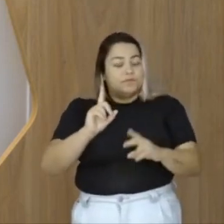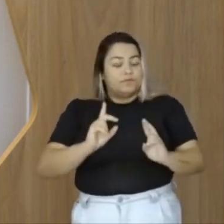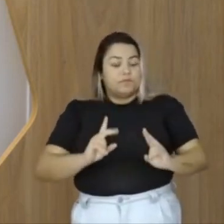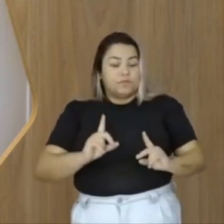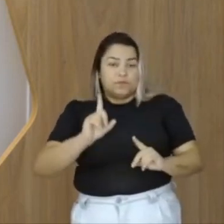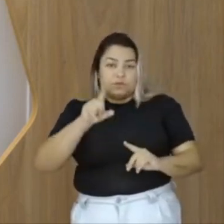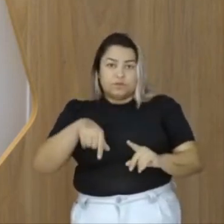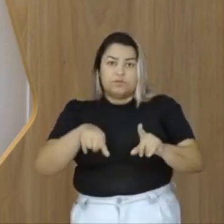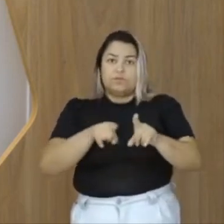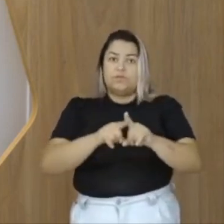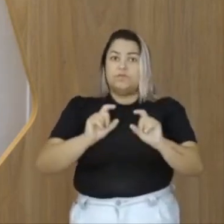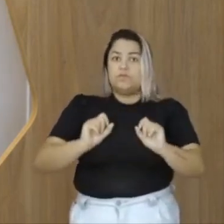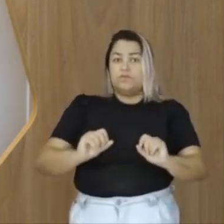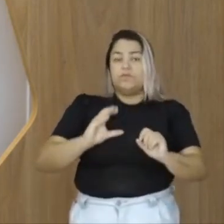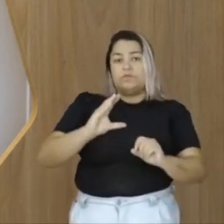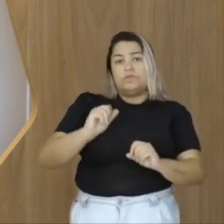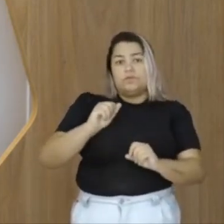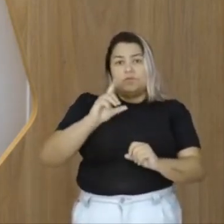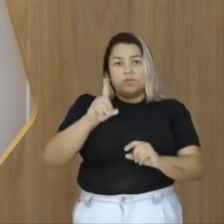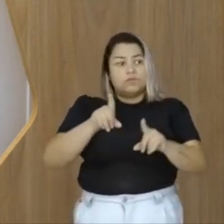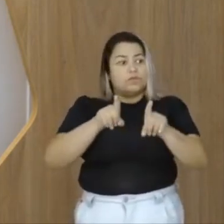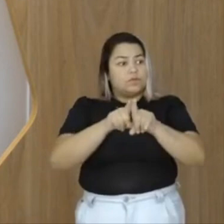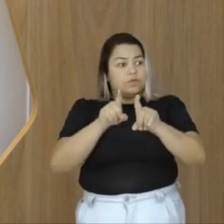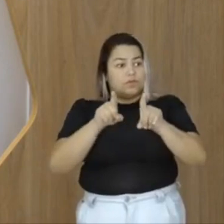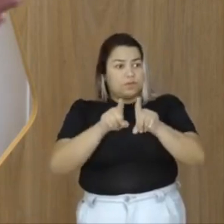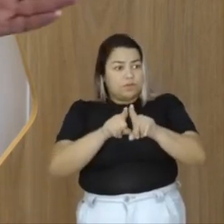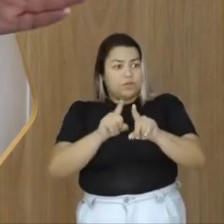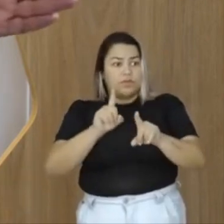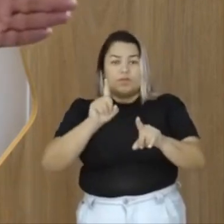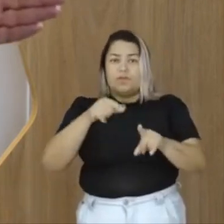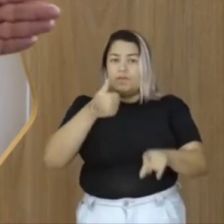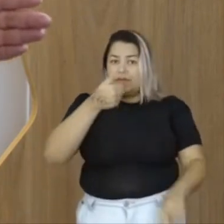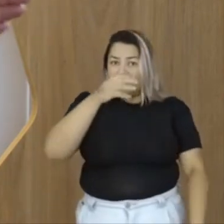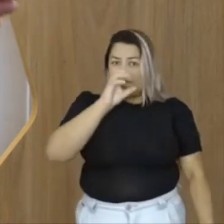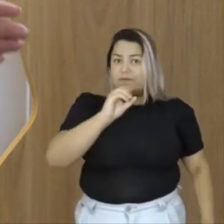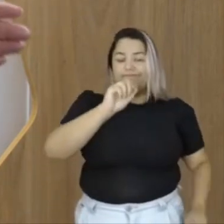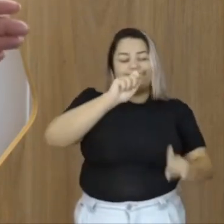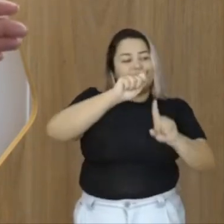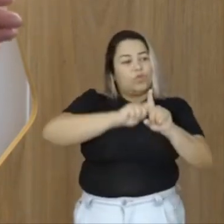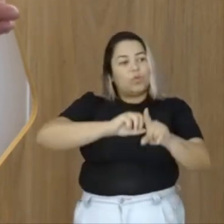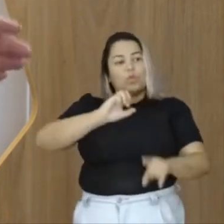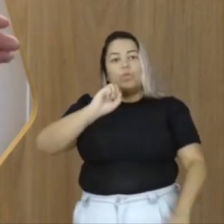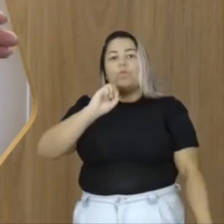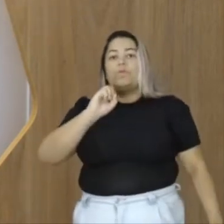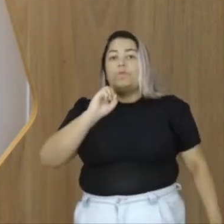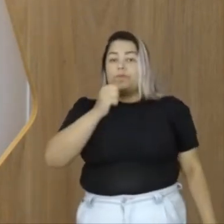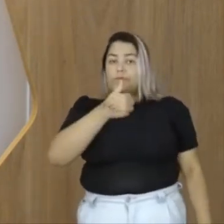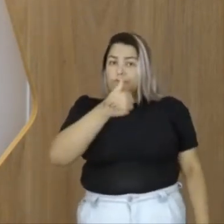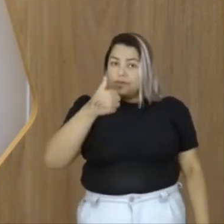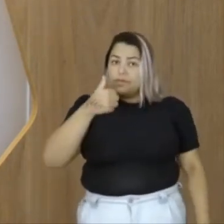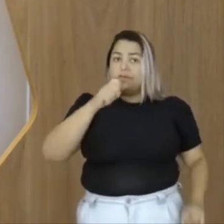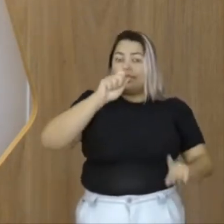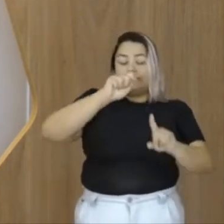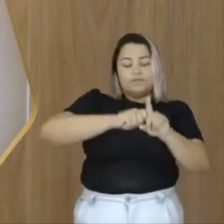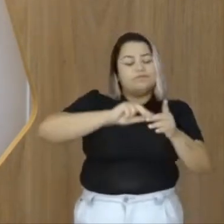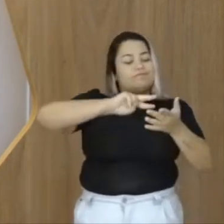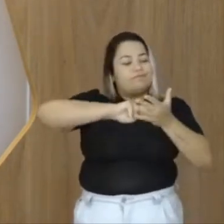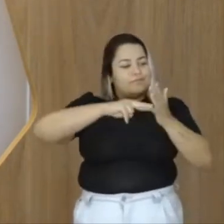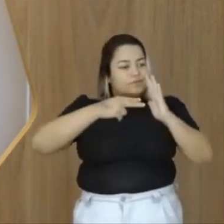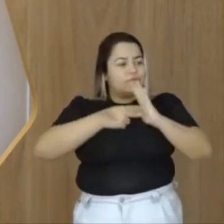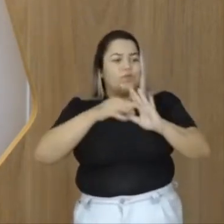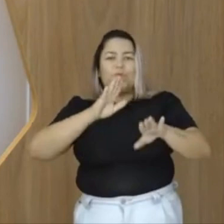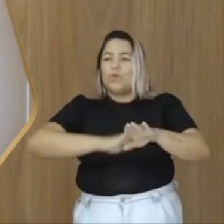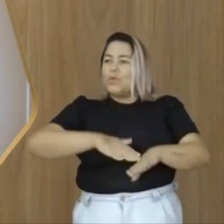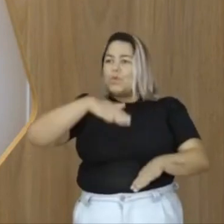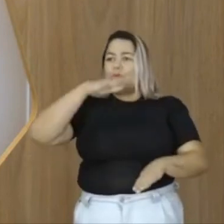seja no IGD Bolsa, seja na área da assistência, nesses 10 meses, quase 11 meses de trabalho, já significa muito mais do que os